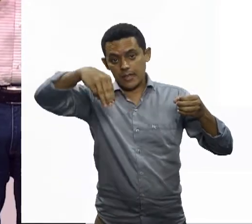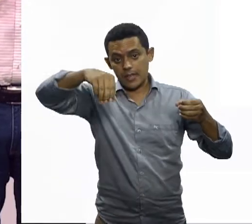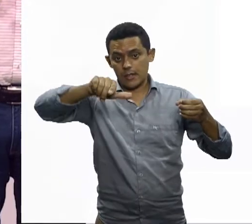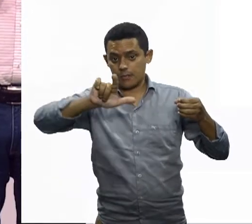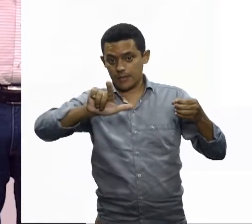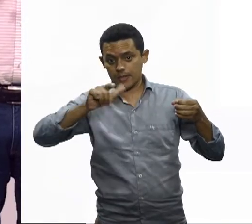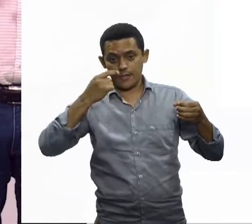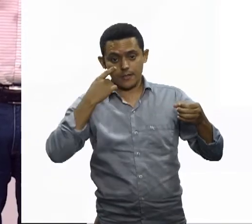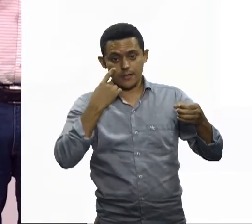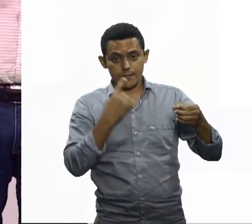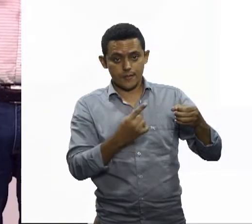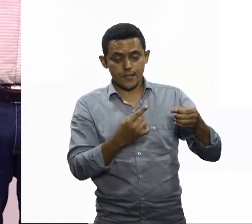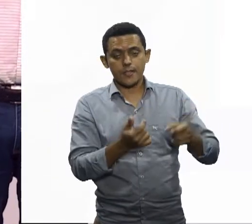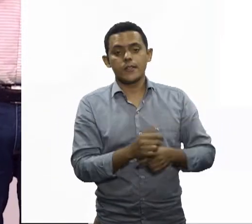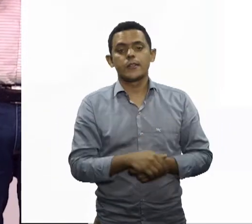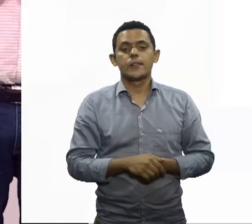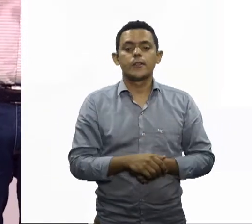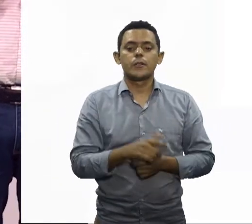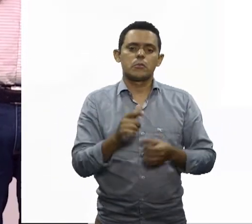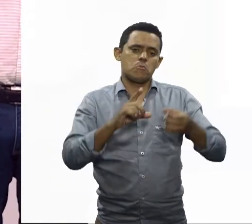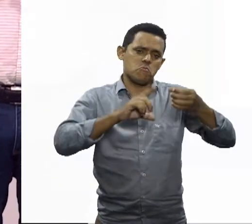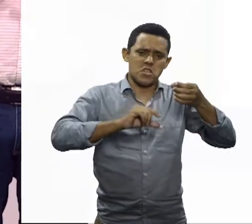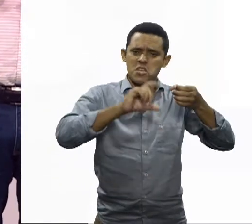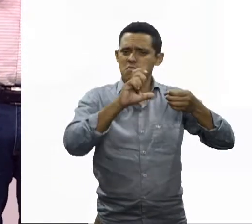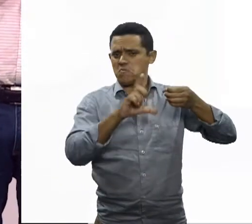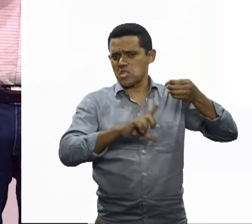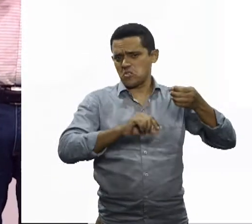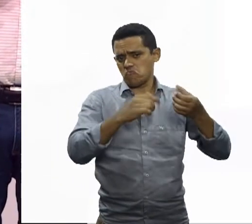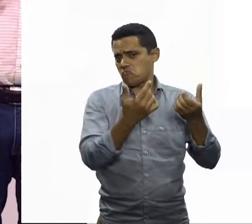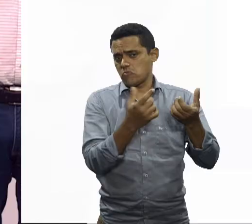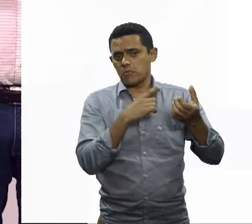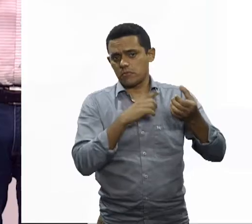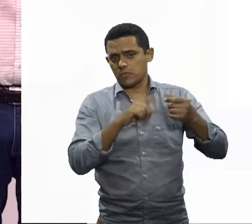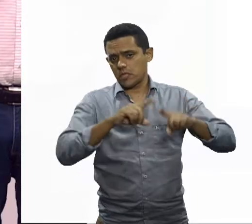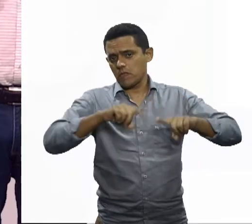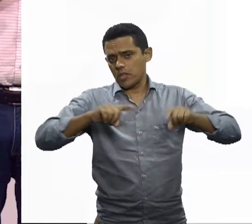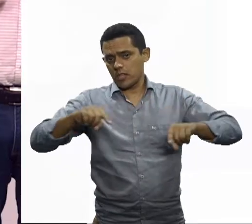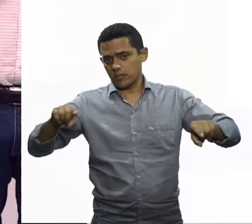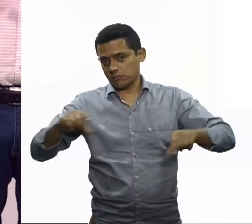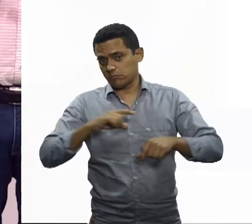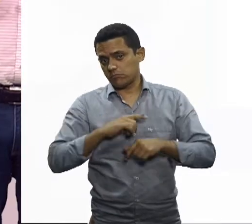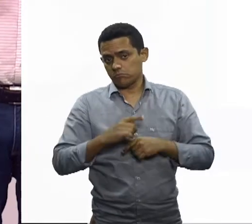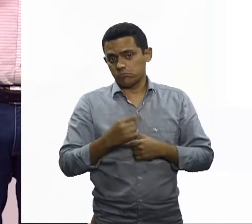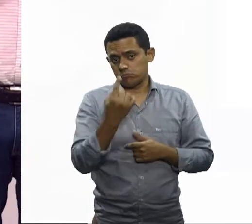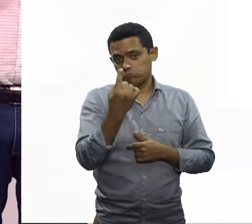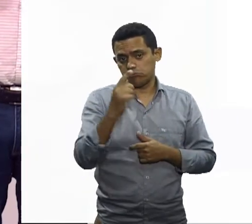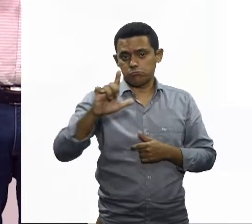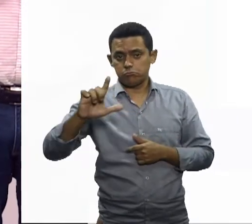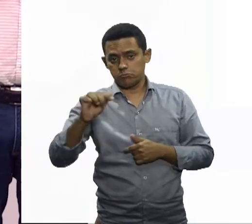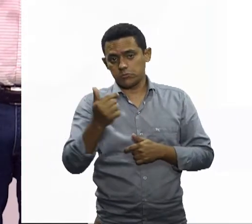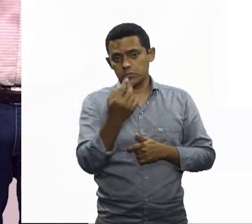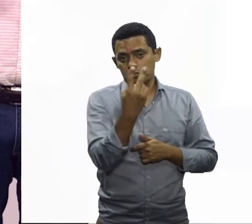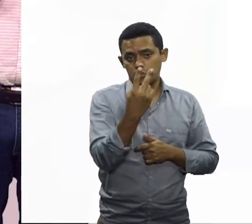prateleiras de supermercados. Outras com menos ml, outras com mais ml, outras com 1 litro, 1,5 litro, 2 litros,